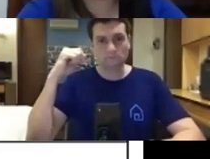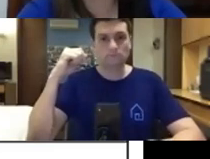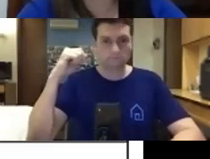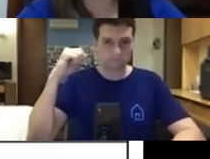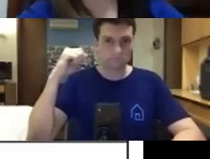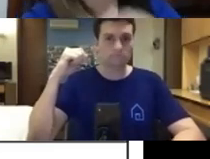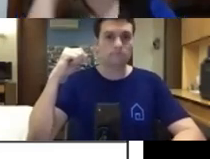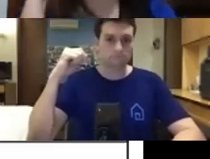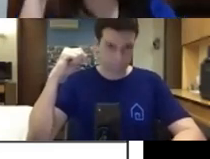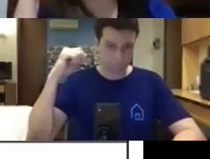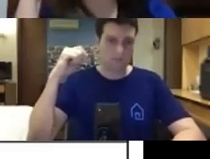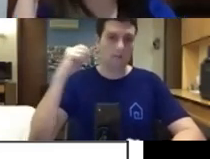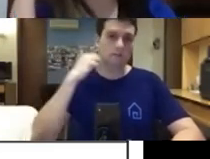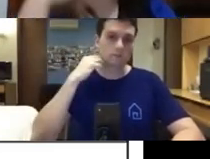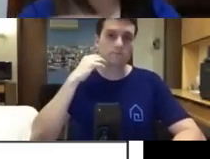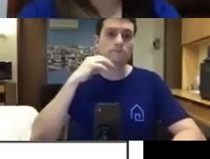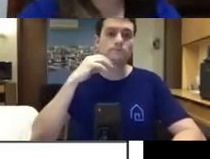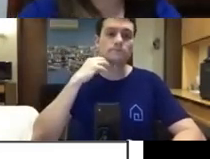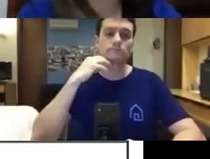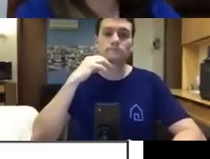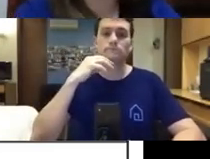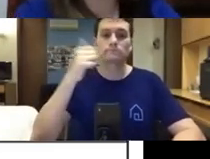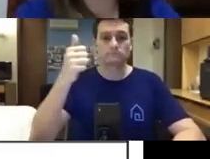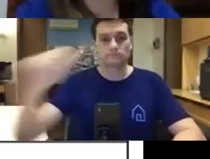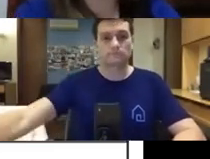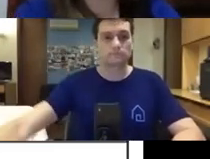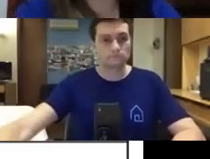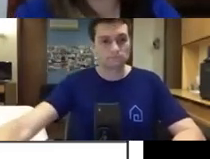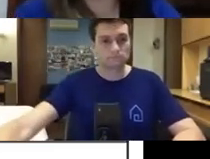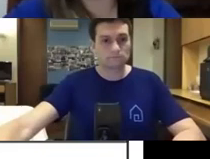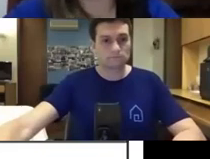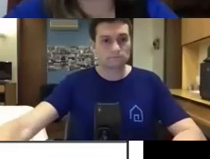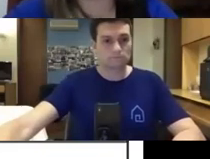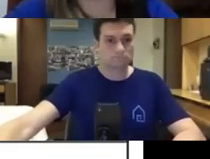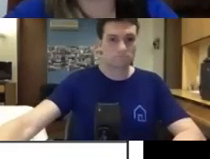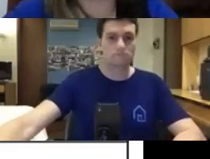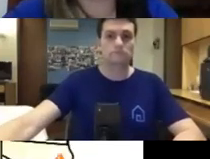de compartimentar, né? Exato. Vai lá, Vanessa, contigo.